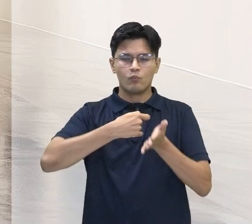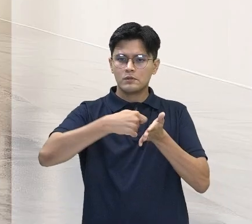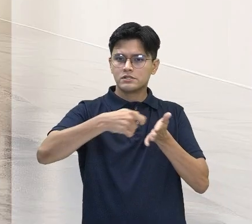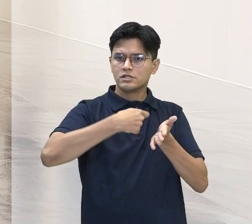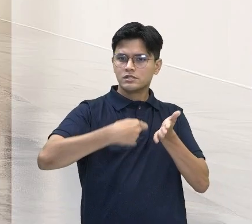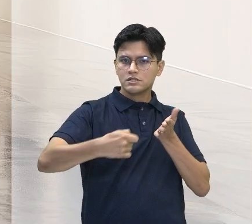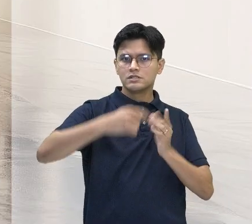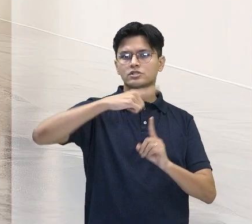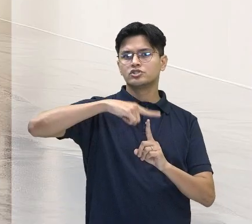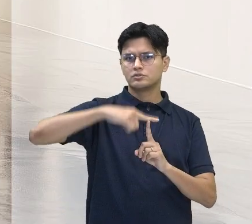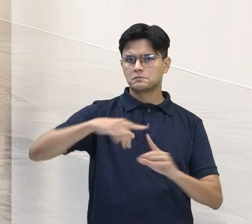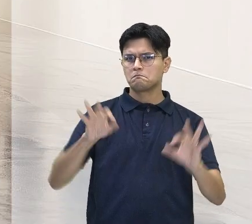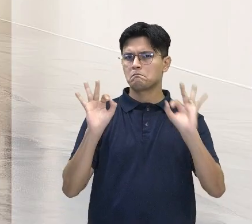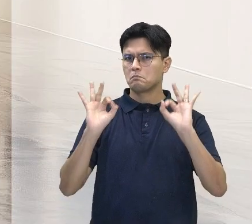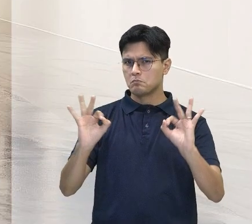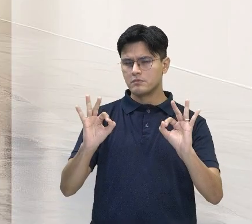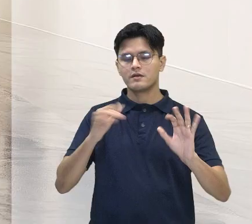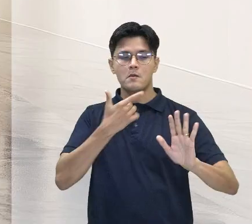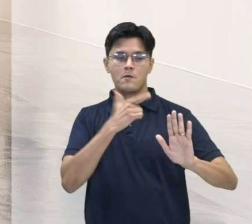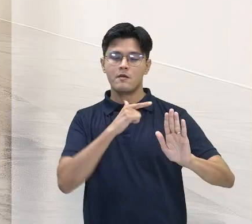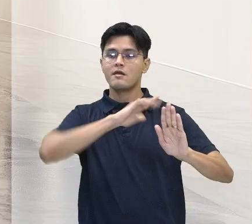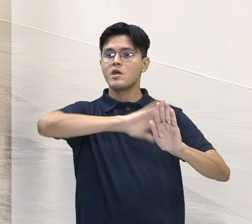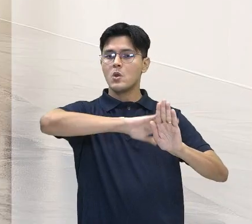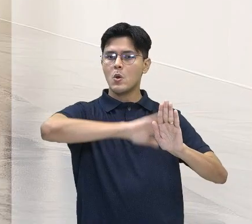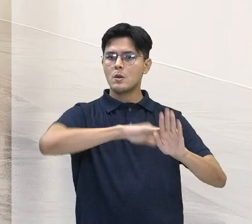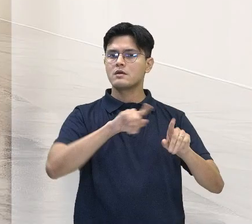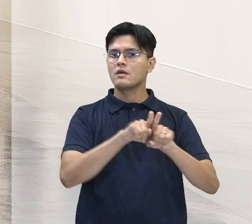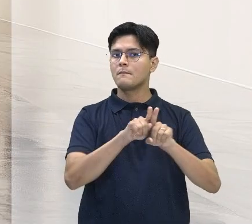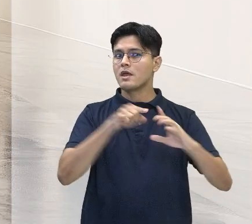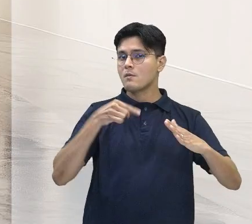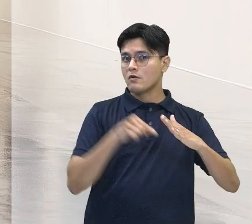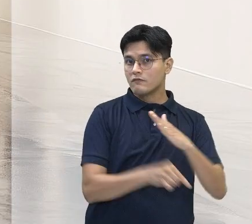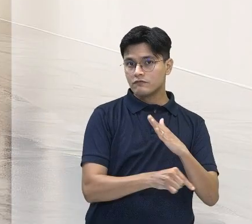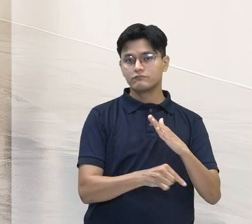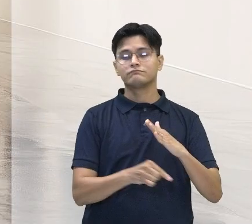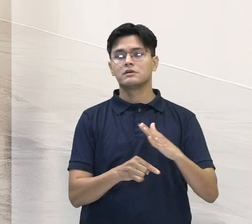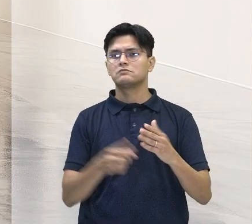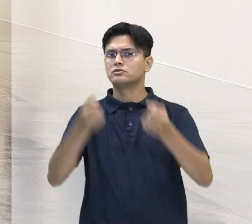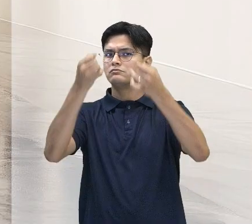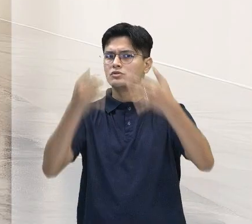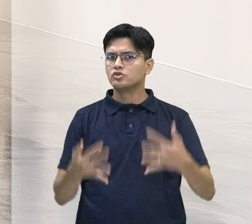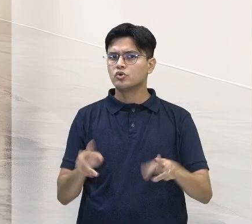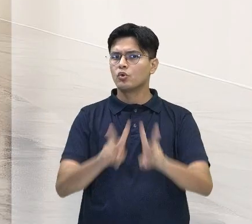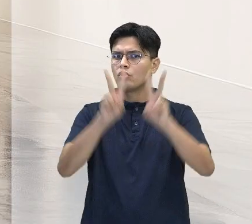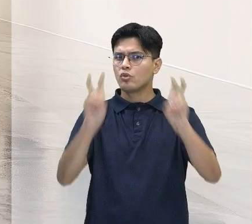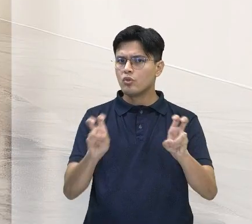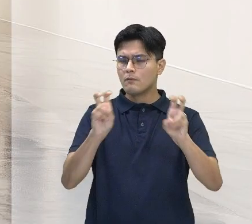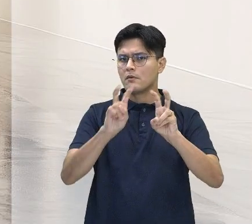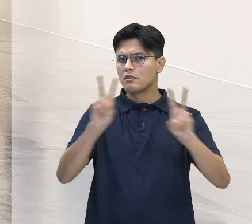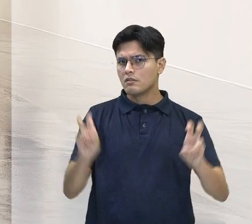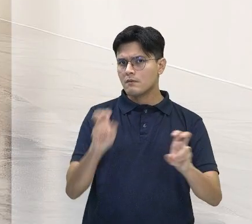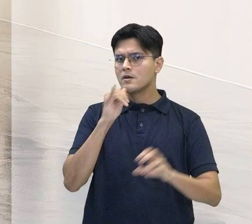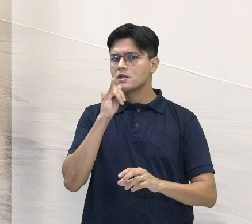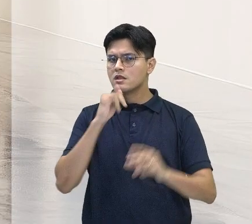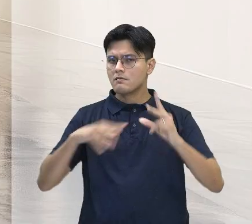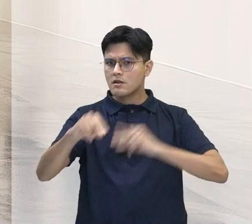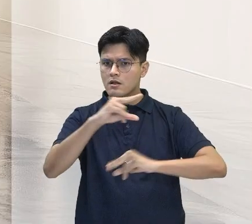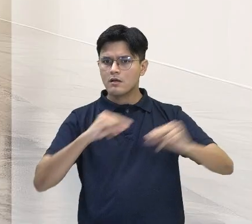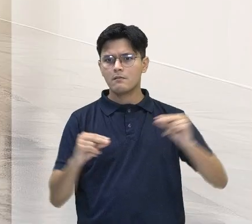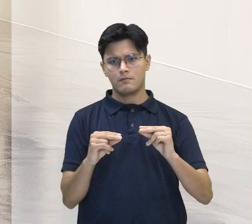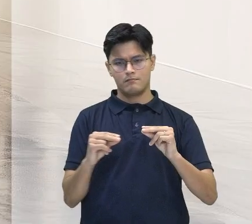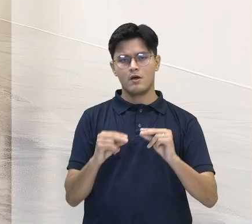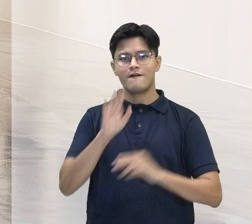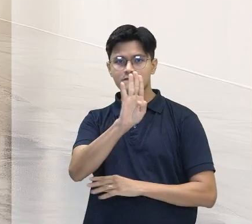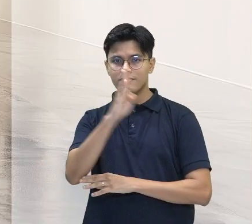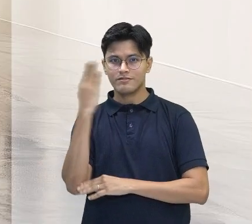irônica e profunda, Machado de Assis abordou temas como a hipocrisia social, o poder, a loucura, a